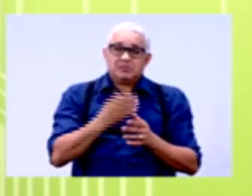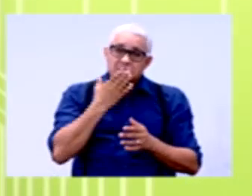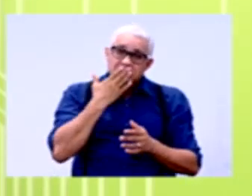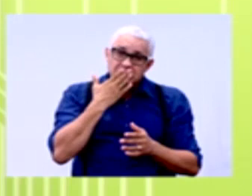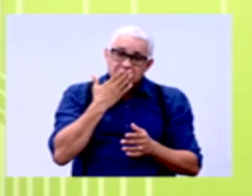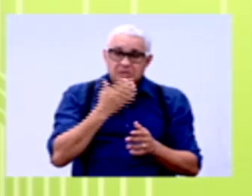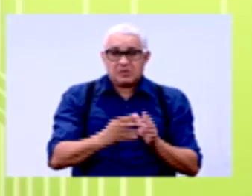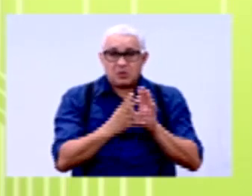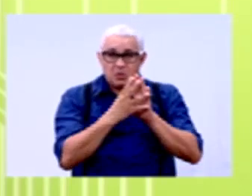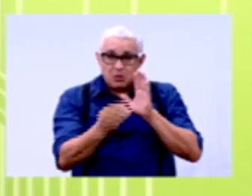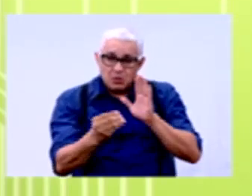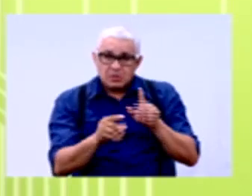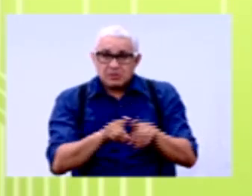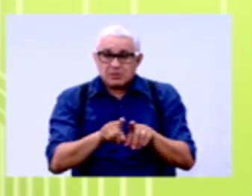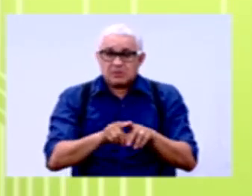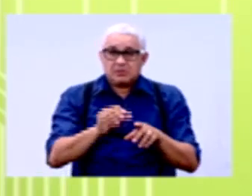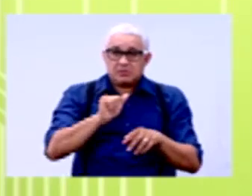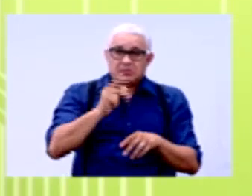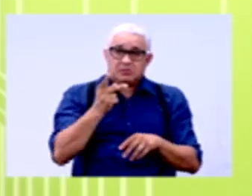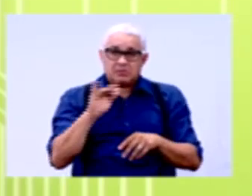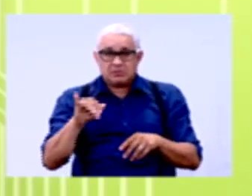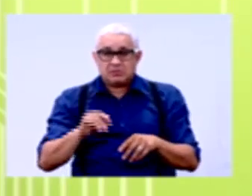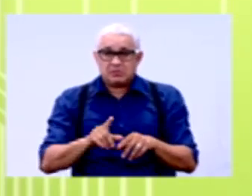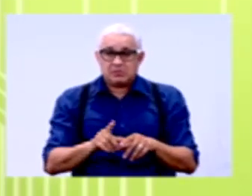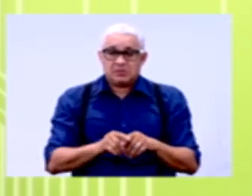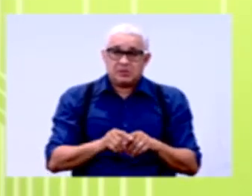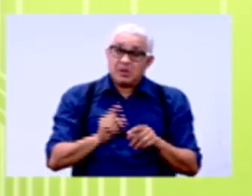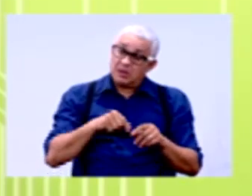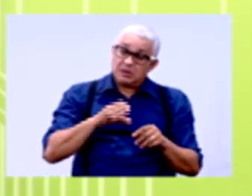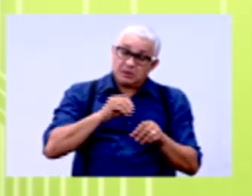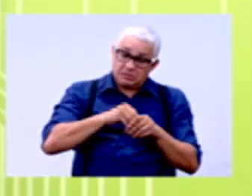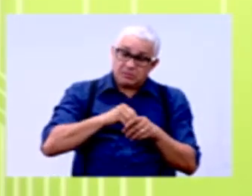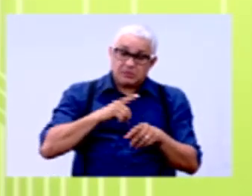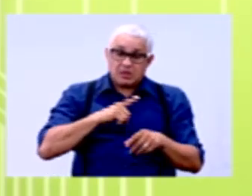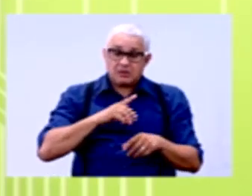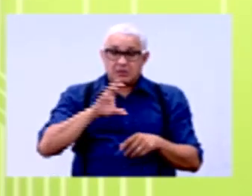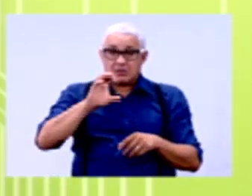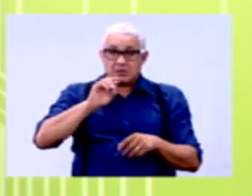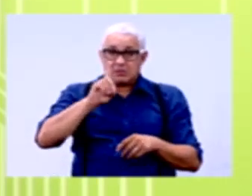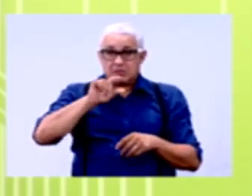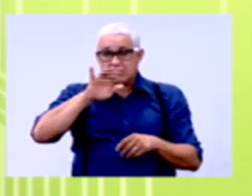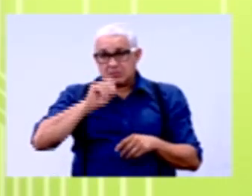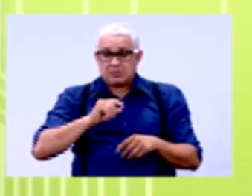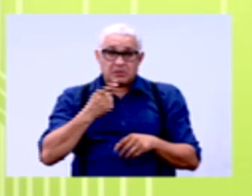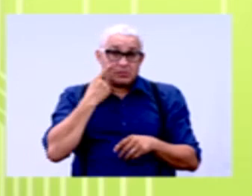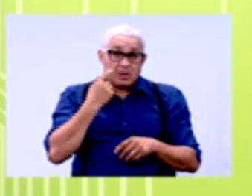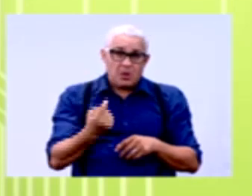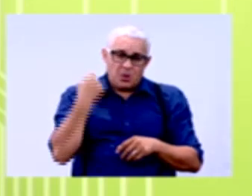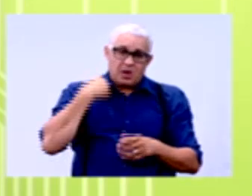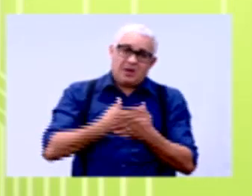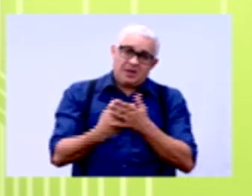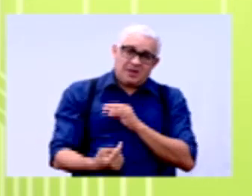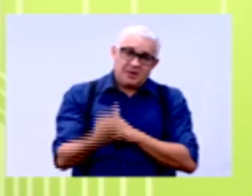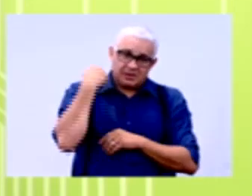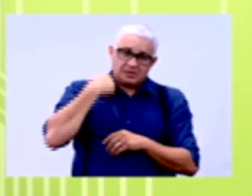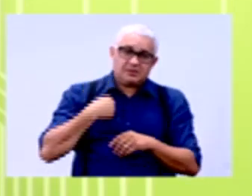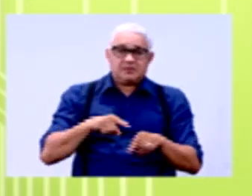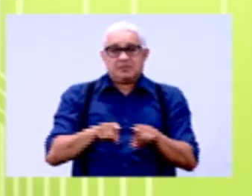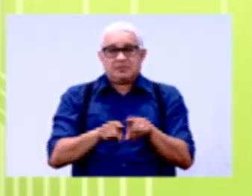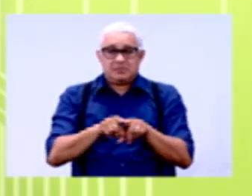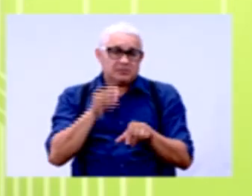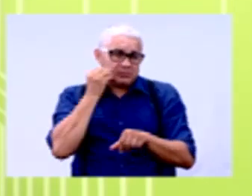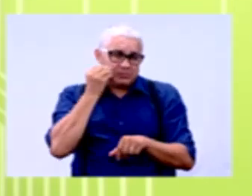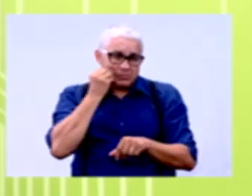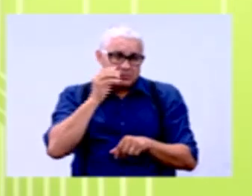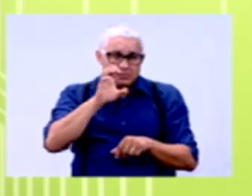né, segue uma tendência relacionada àqueles códigos que a gente viu, né? Então, deem uma olhada, testem os códigos